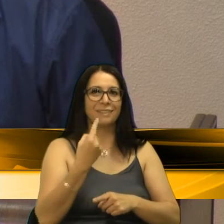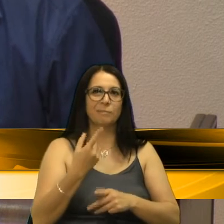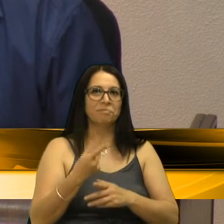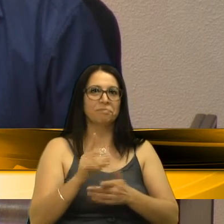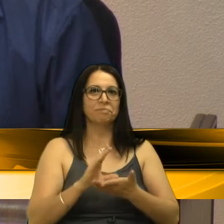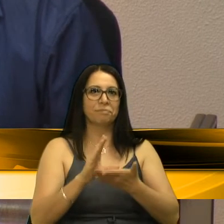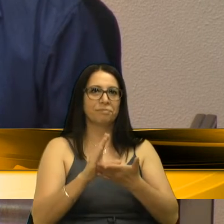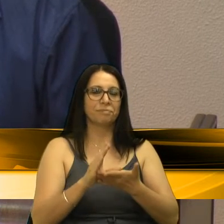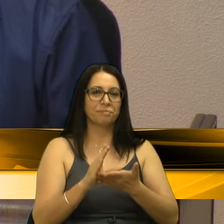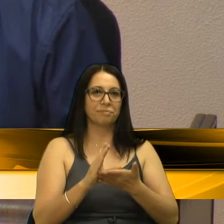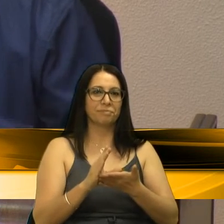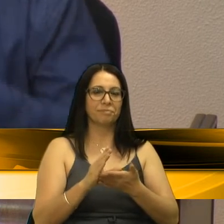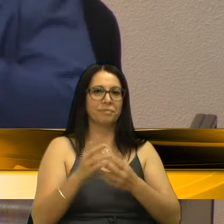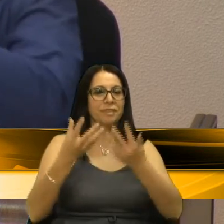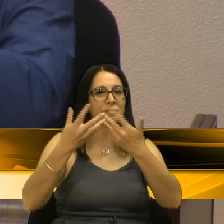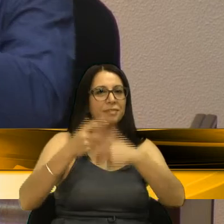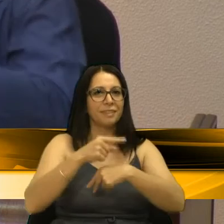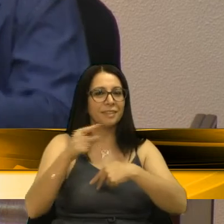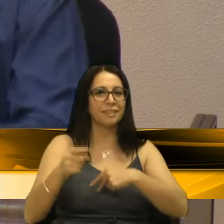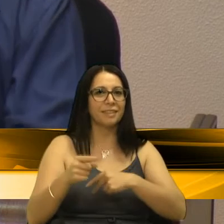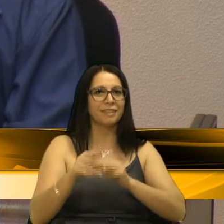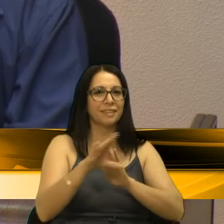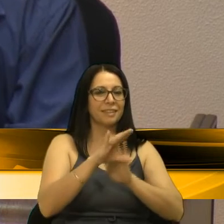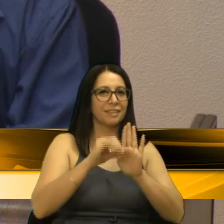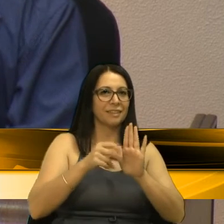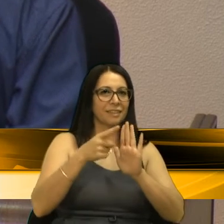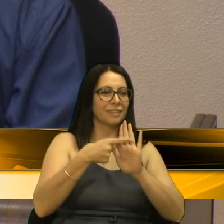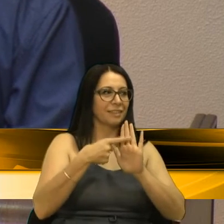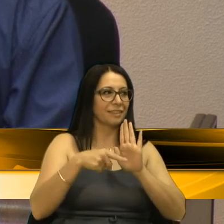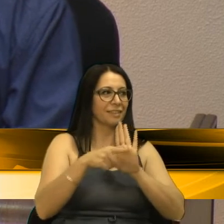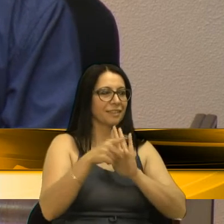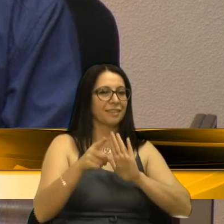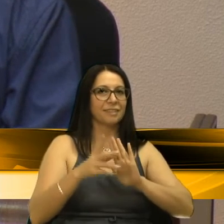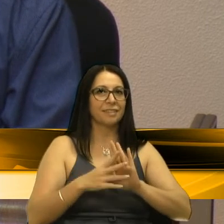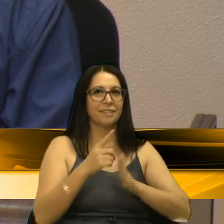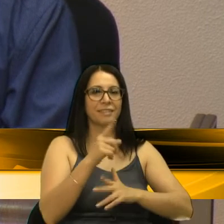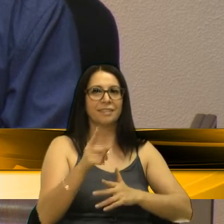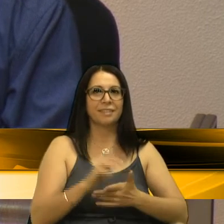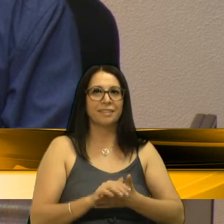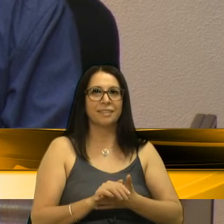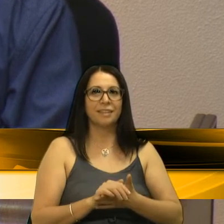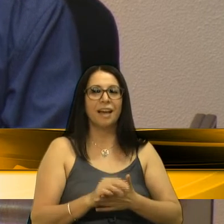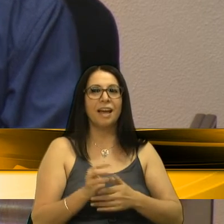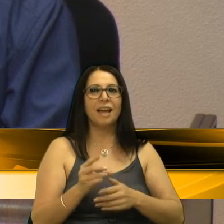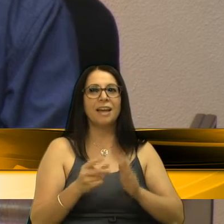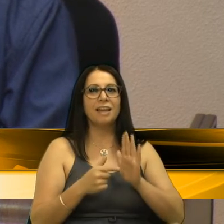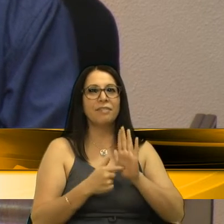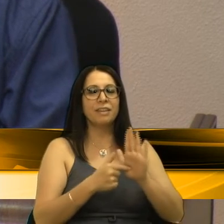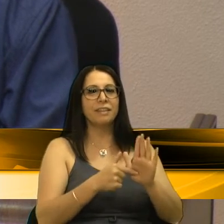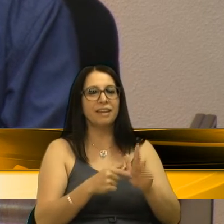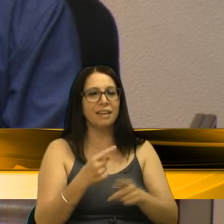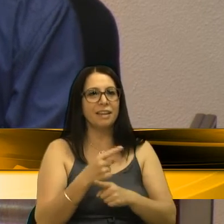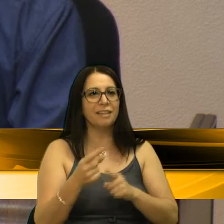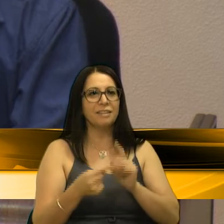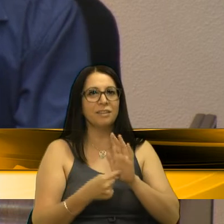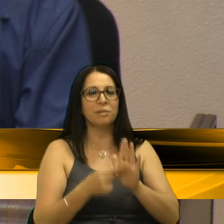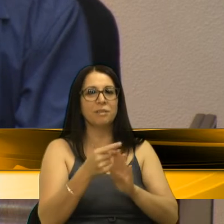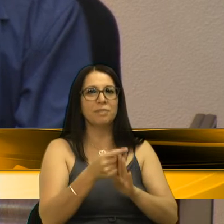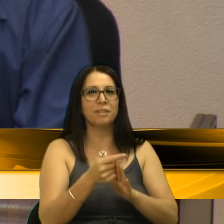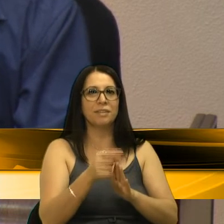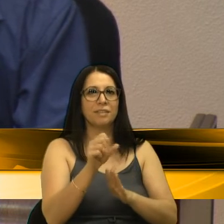execução e gerenciamento do SUS municipal, garantir o CMS apoio administrativo, operacional, logístico, econômico, financeiro, recursos humanos e